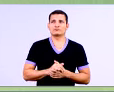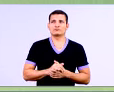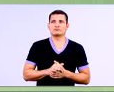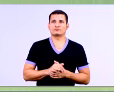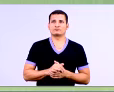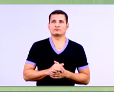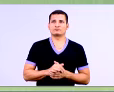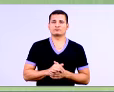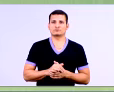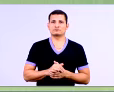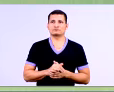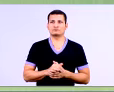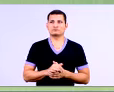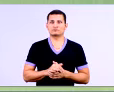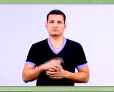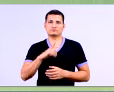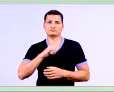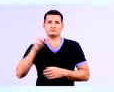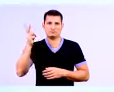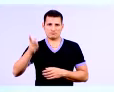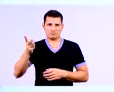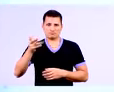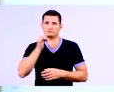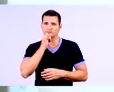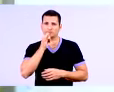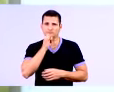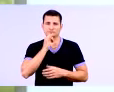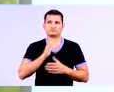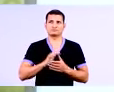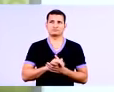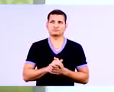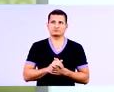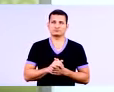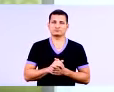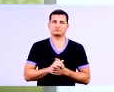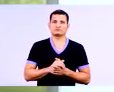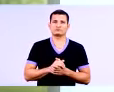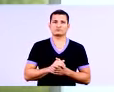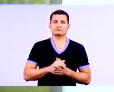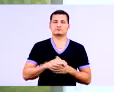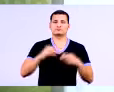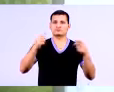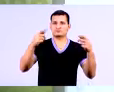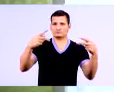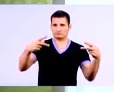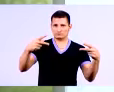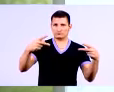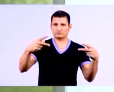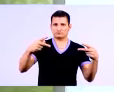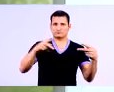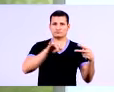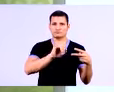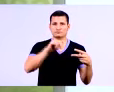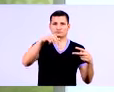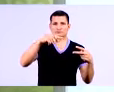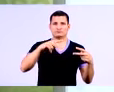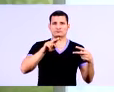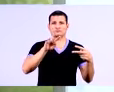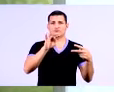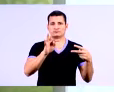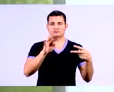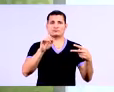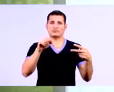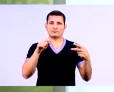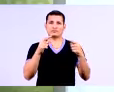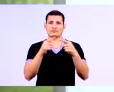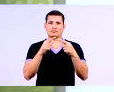Temos, por acaso, o mesmo exemplo. Então, um input gera na tela um elemento como uma caixa